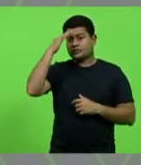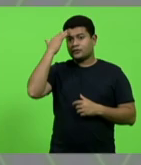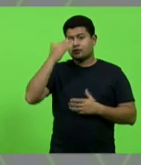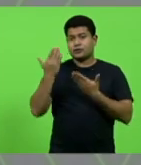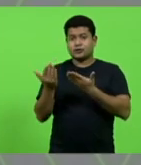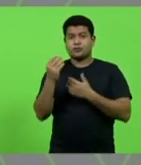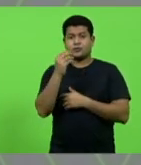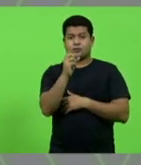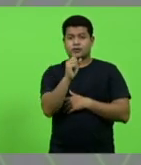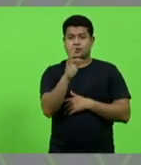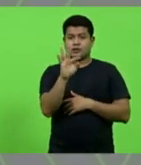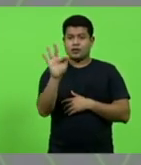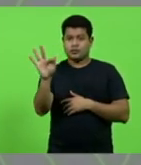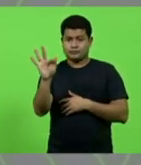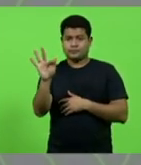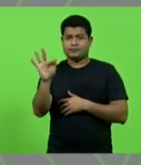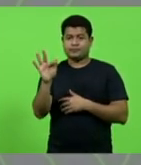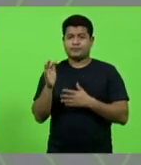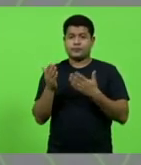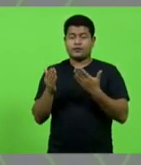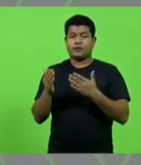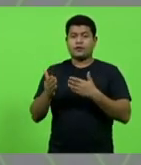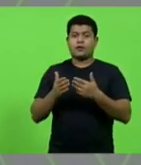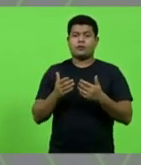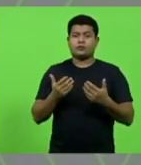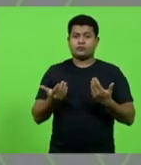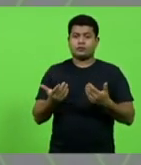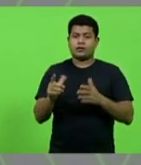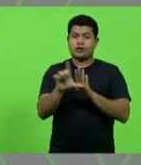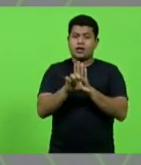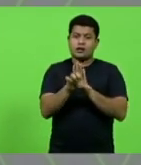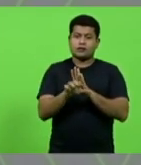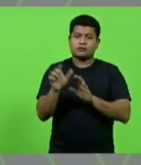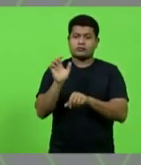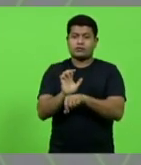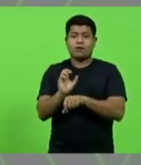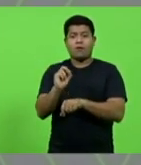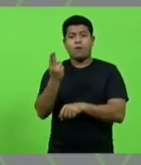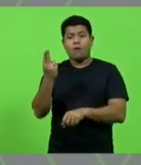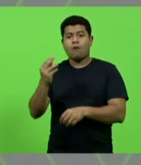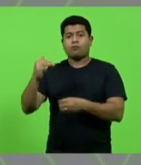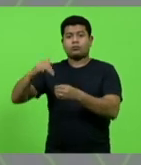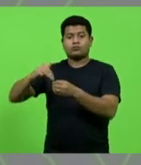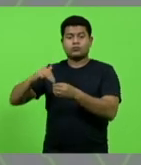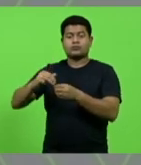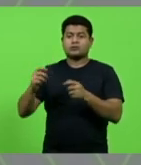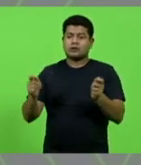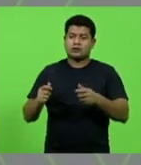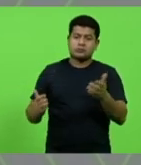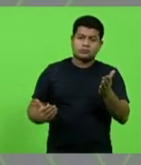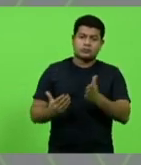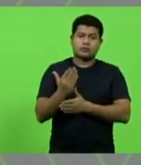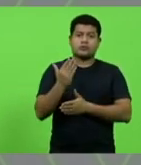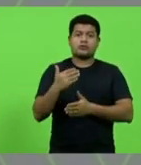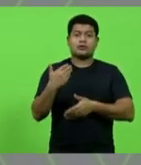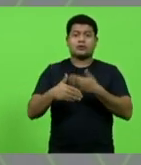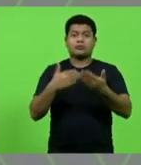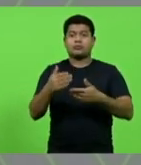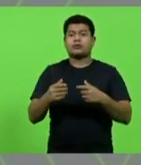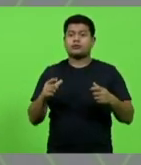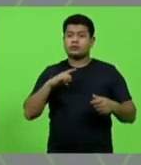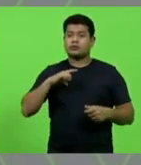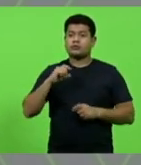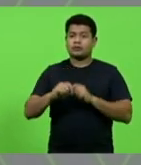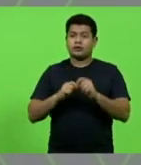Federal, de que, então, qualquer legislação estadual ou mesmo municipal que venha a ser aprovada, certamente será questionada perante os